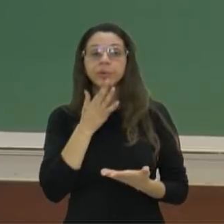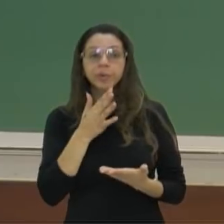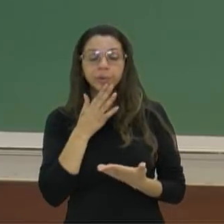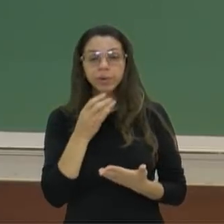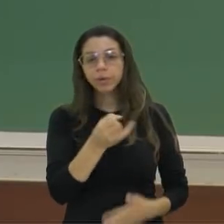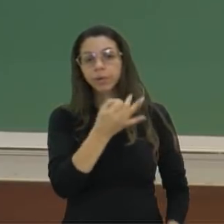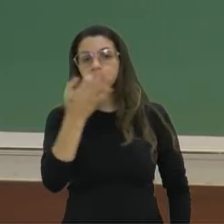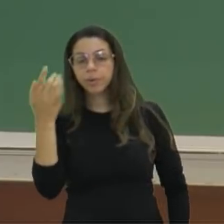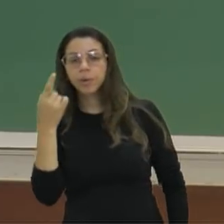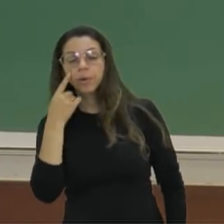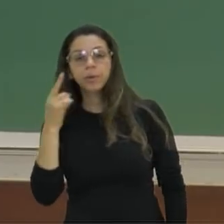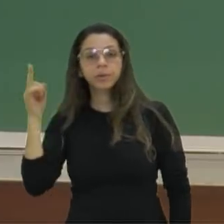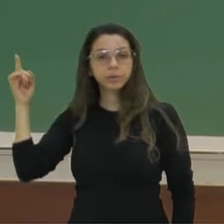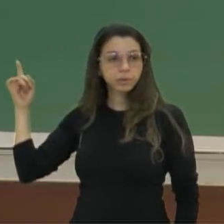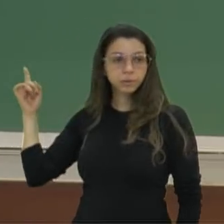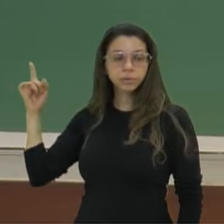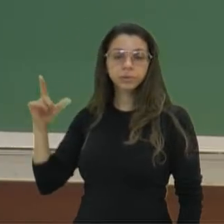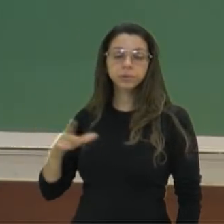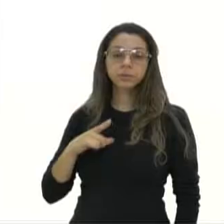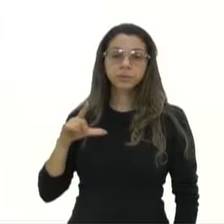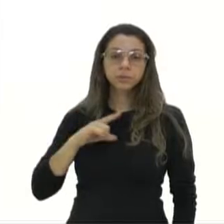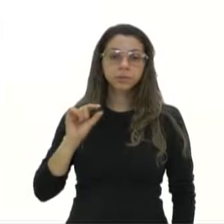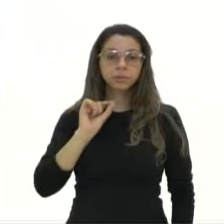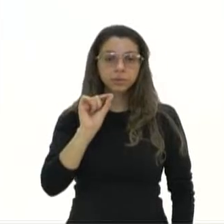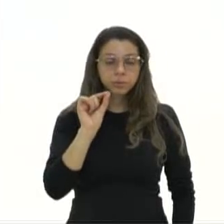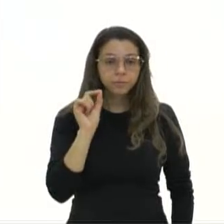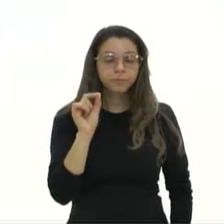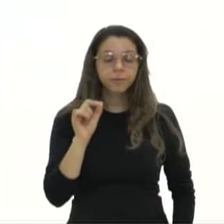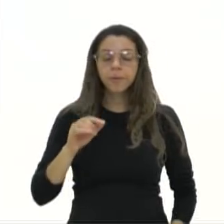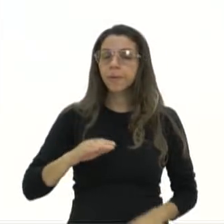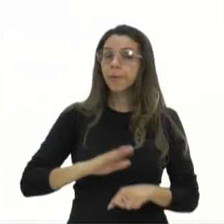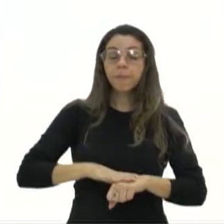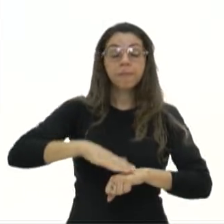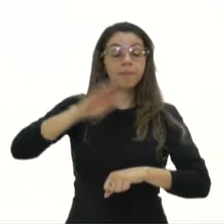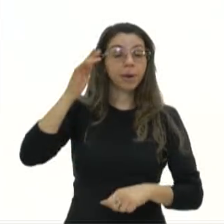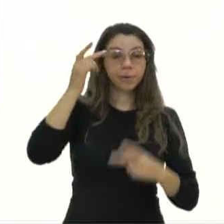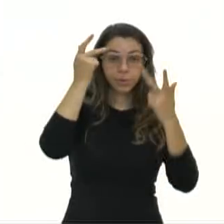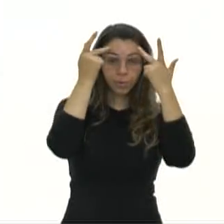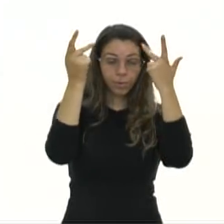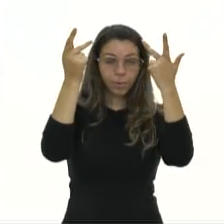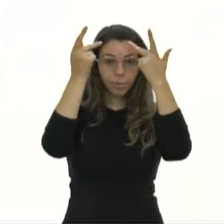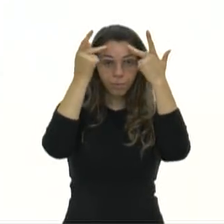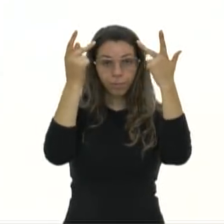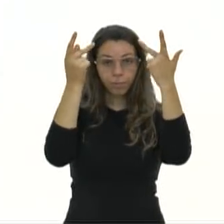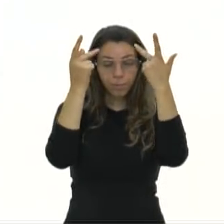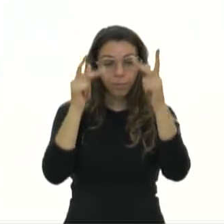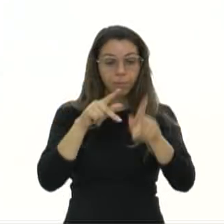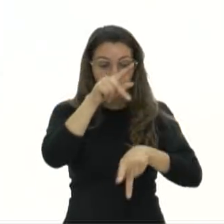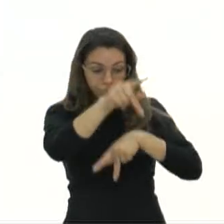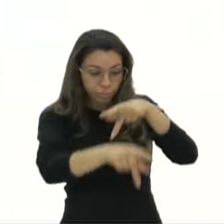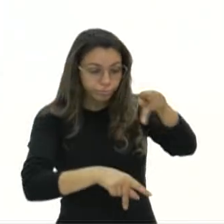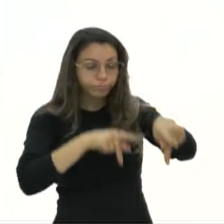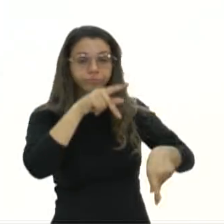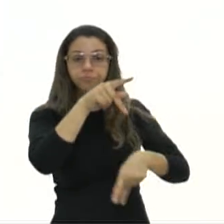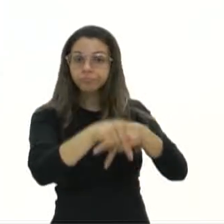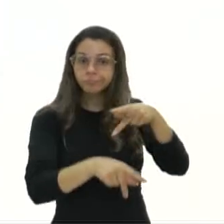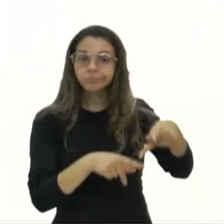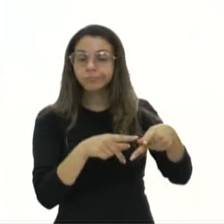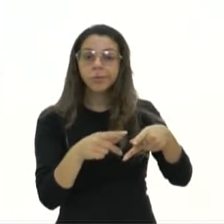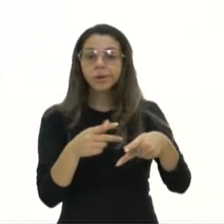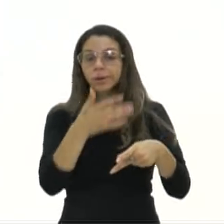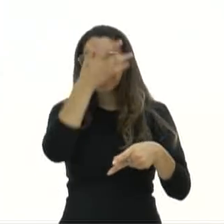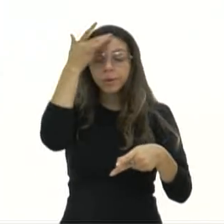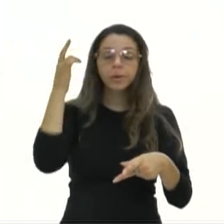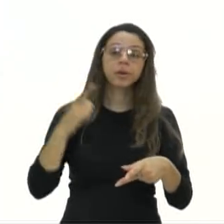alguns. Então, entre esses distúrbios, os mais comuns na população, ou seja, nas